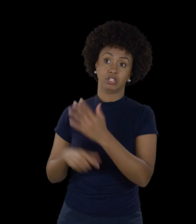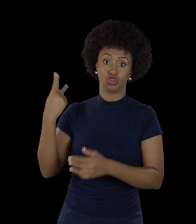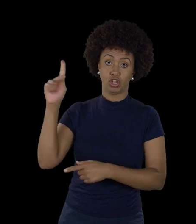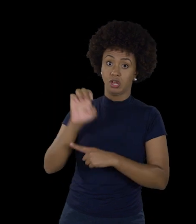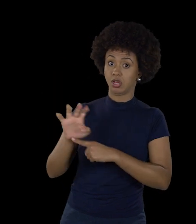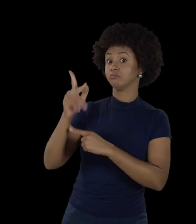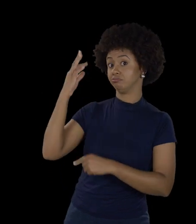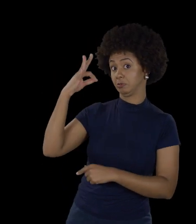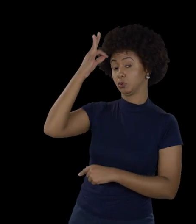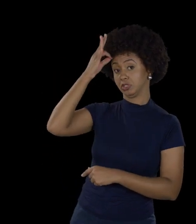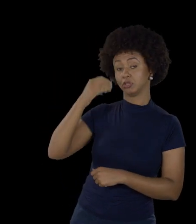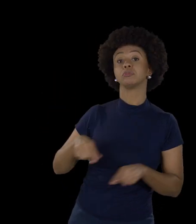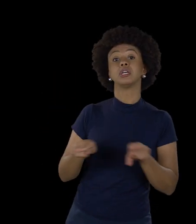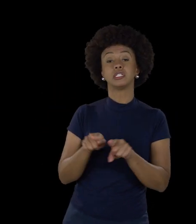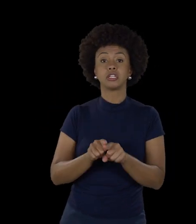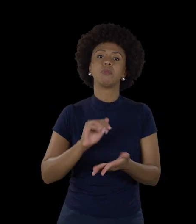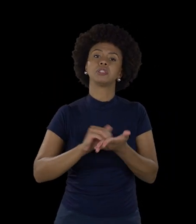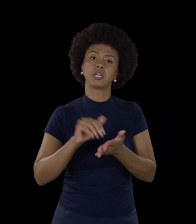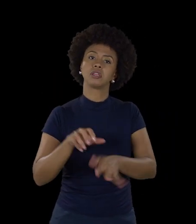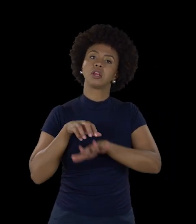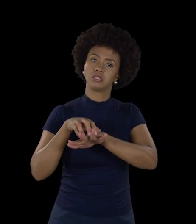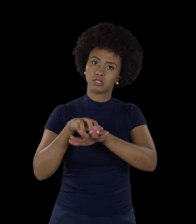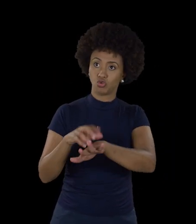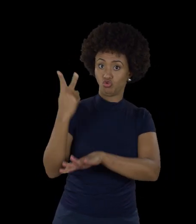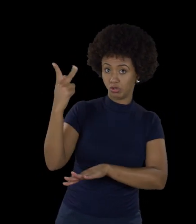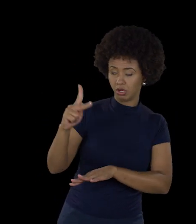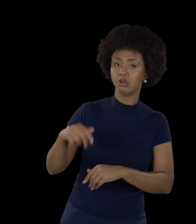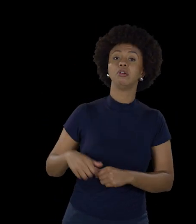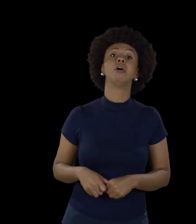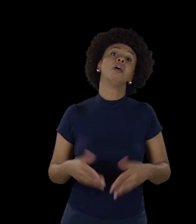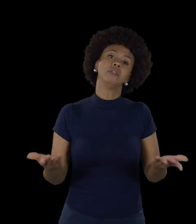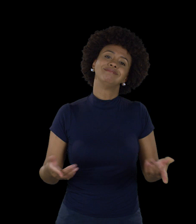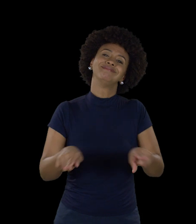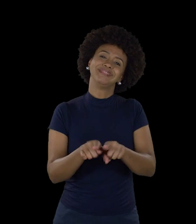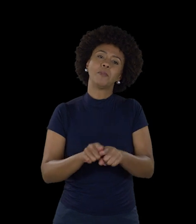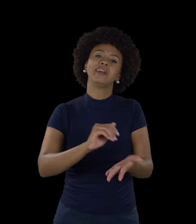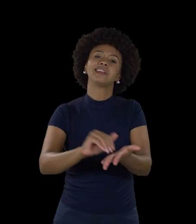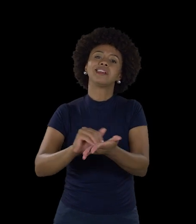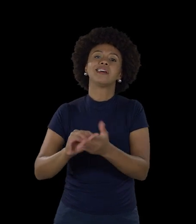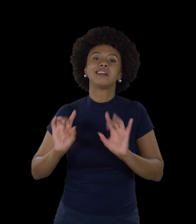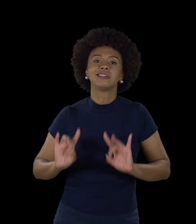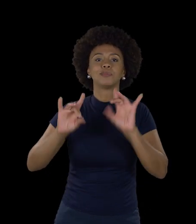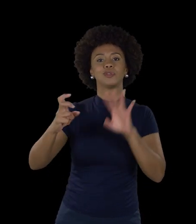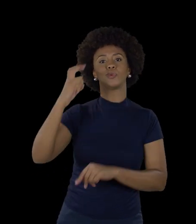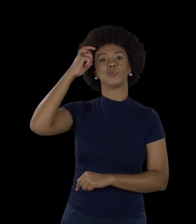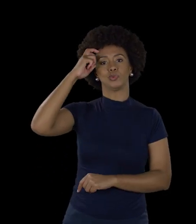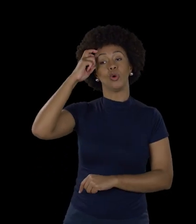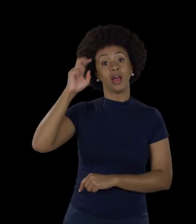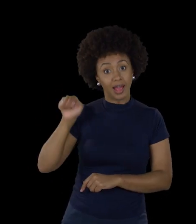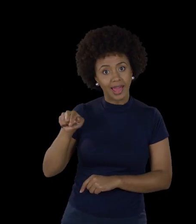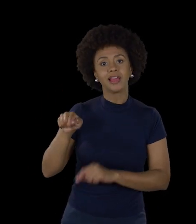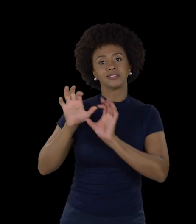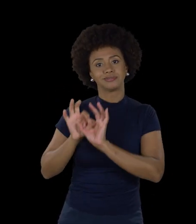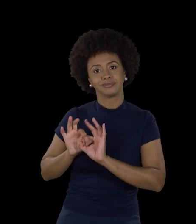o pessoal da Secretaria de Turismo do Estado do Espírito Santo e também a Secretaria Especial de Cultura, que foi quem possibilitou a